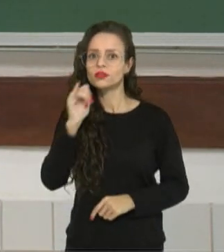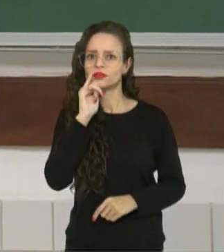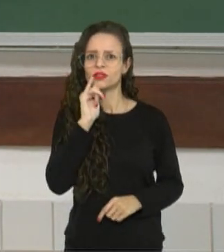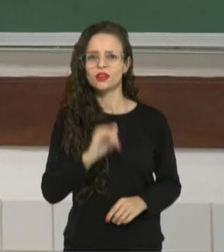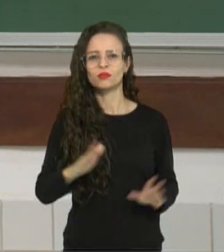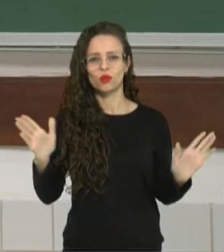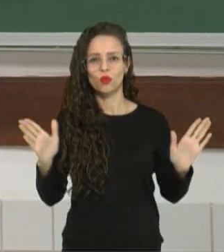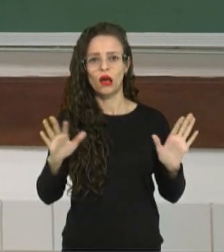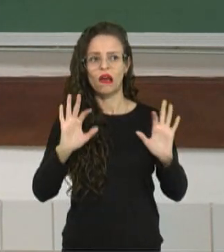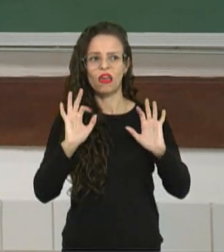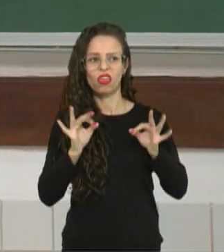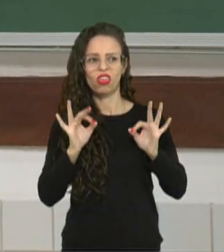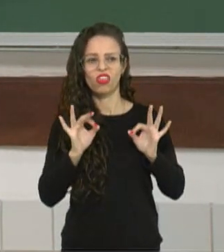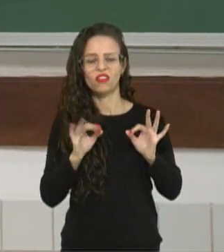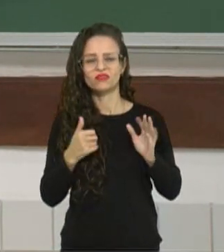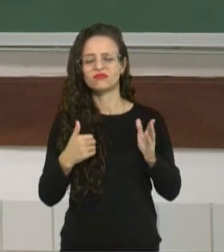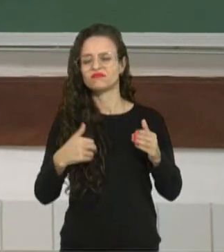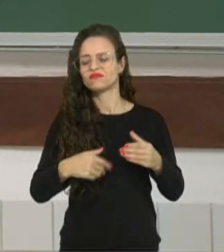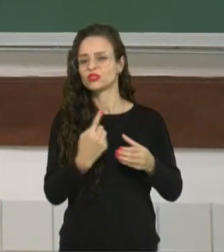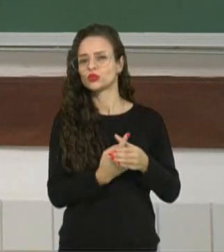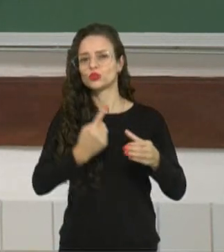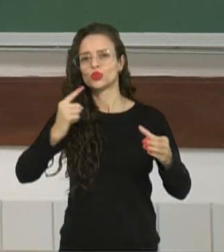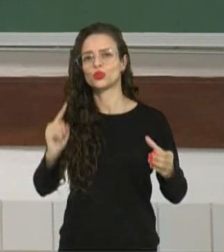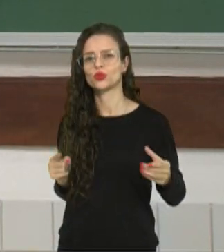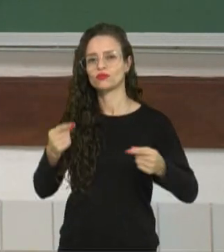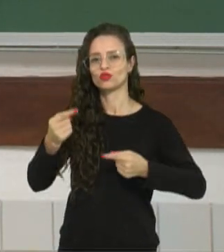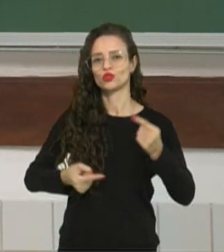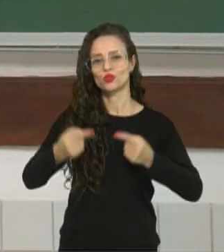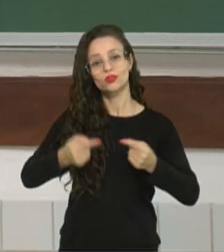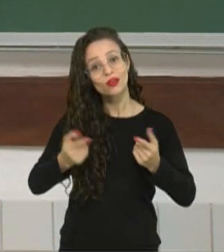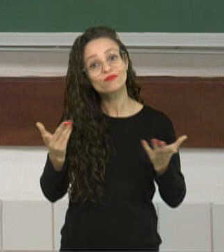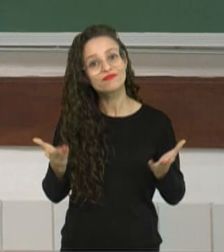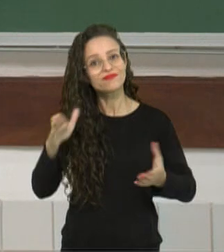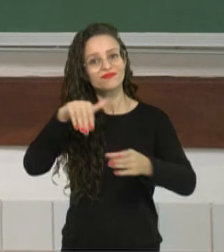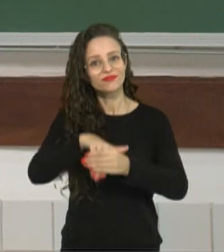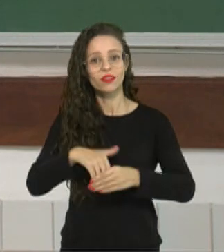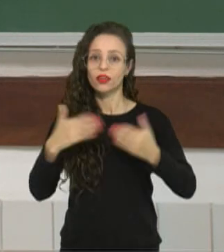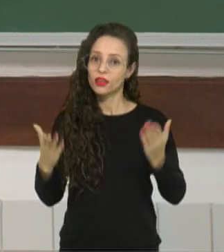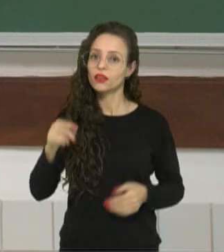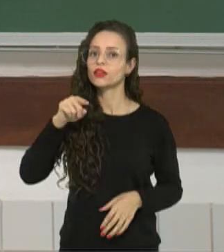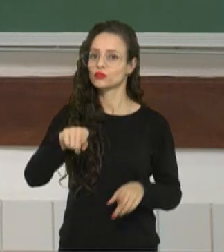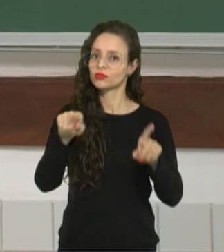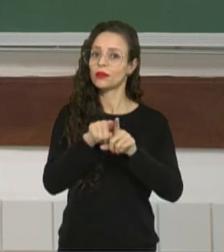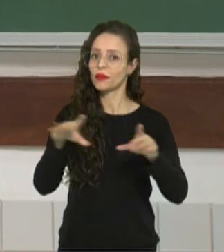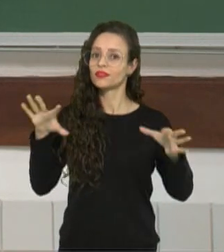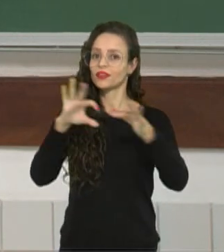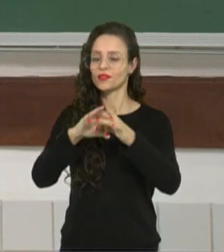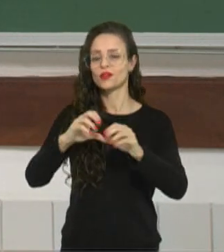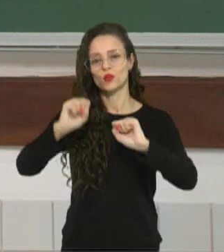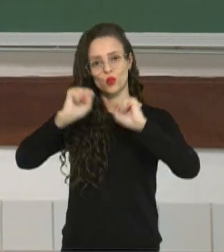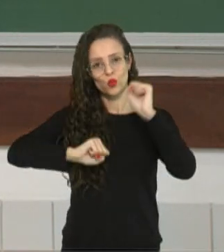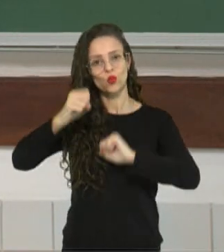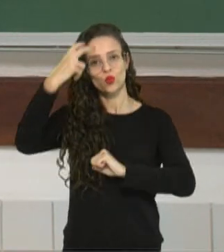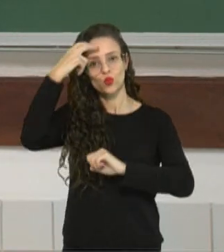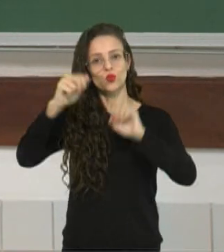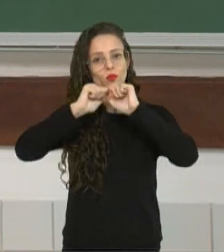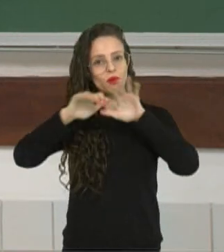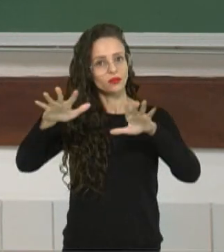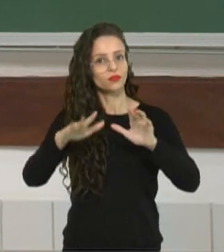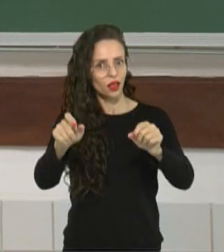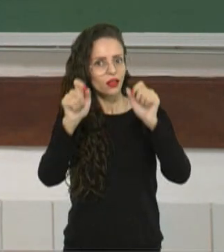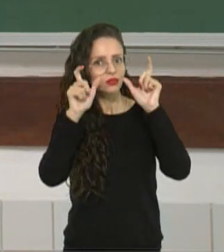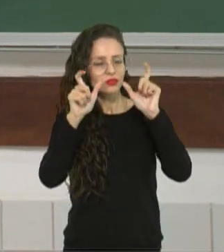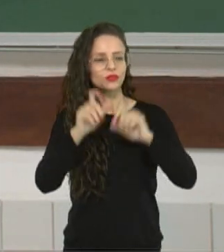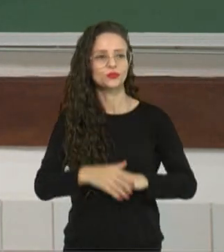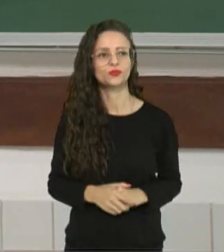se alienem, se retirem da discussão sobre o processo político. Isso também tem a ver com a cultura de massa. É muito importante prestar